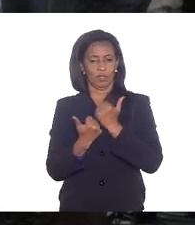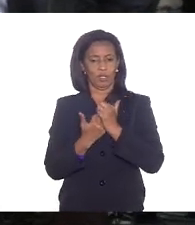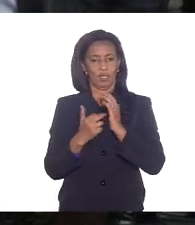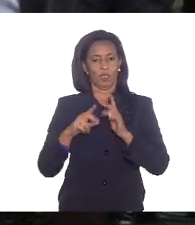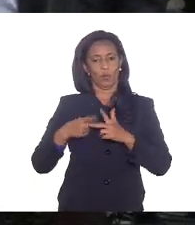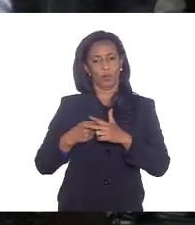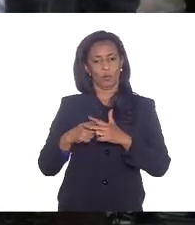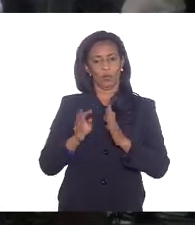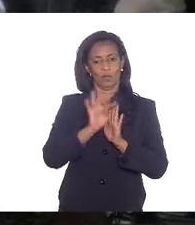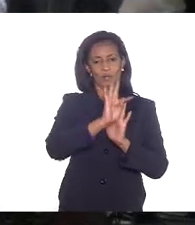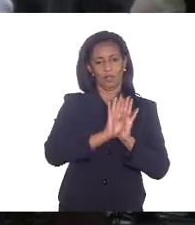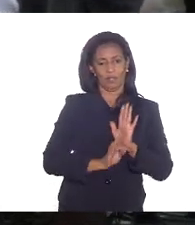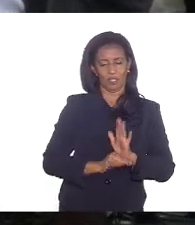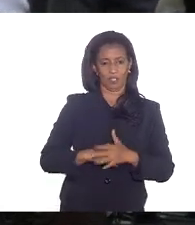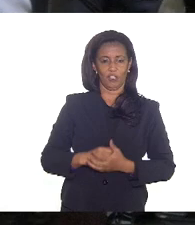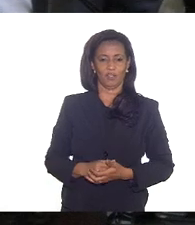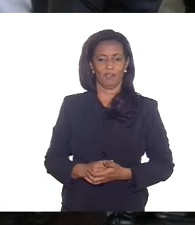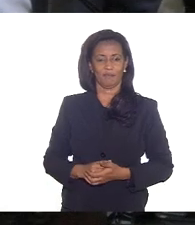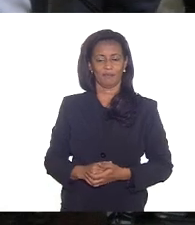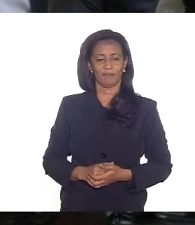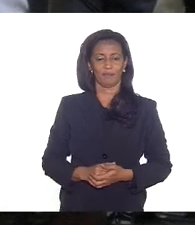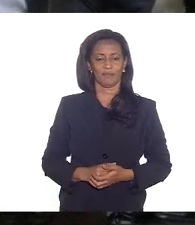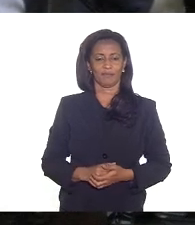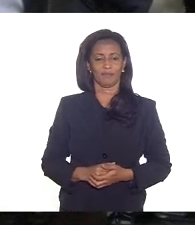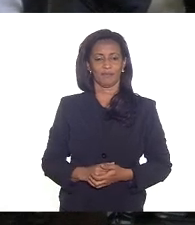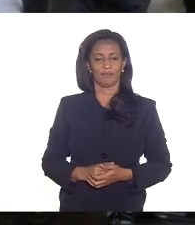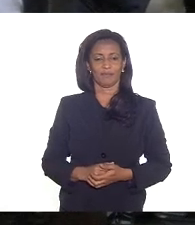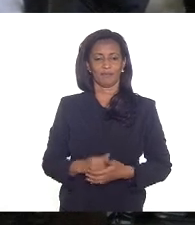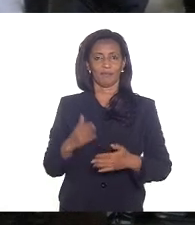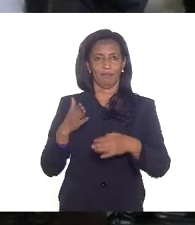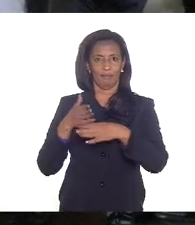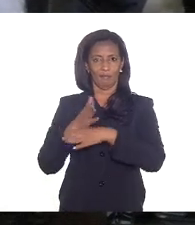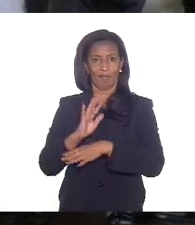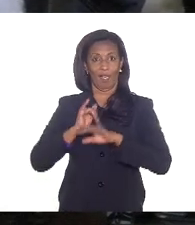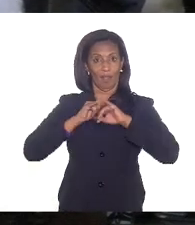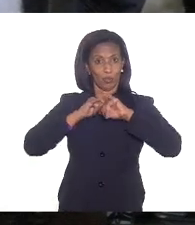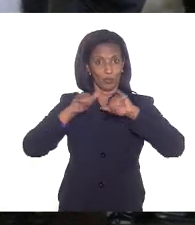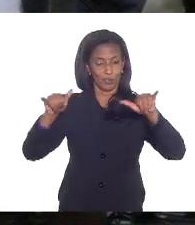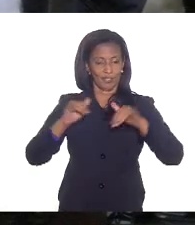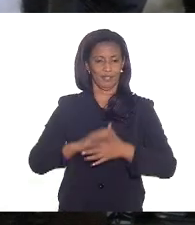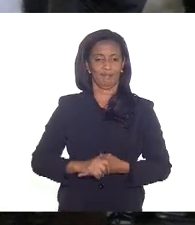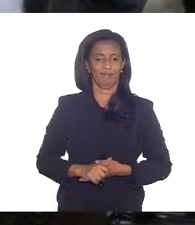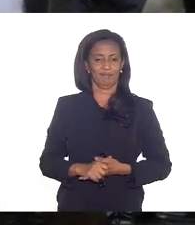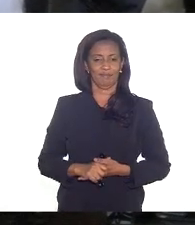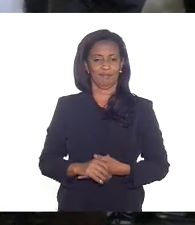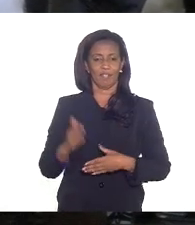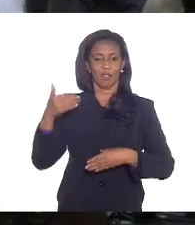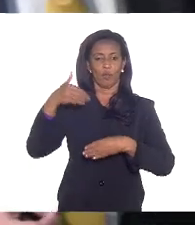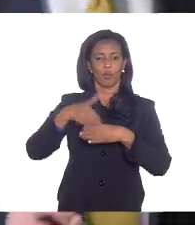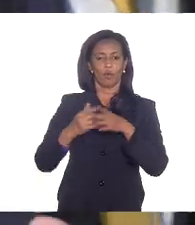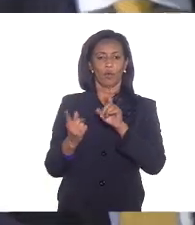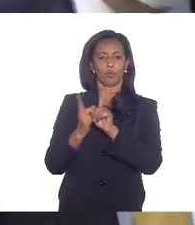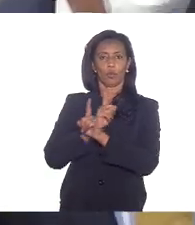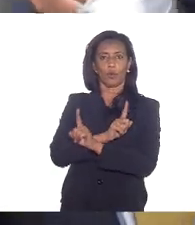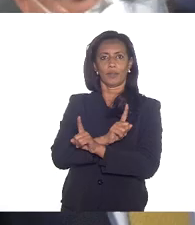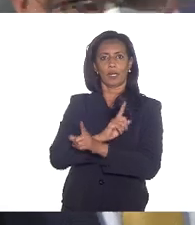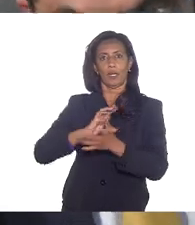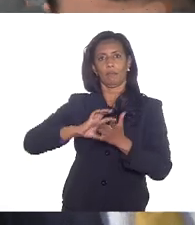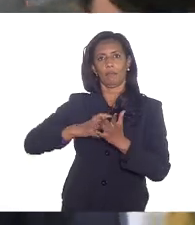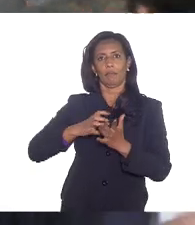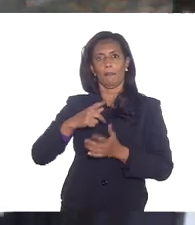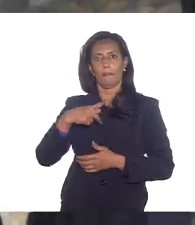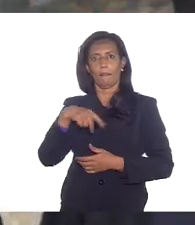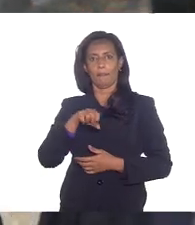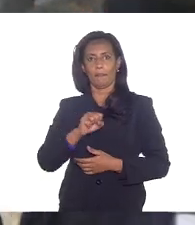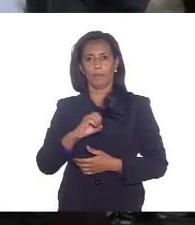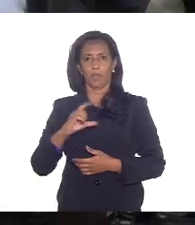final de redação que a presidência de férias eu acho que a palavra descrição aprovada vai autógrafo anuncio voto contrário do pessoal senhor presidente